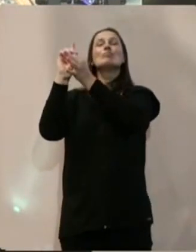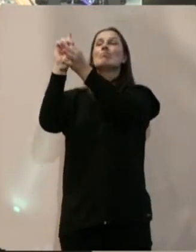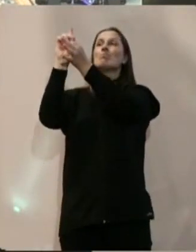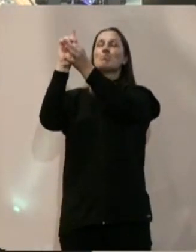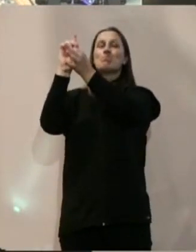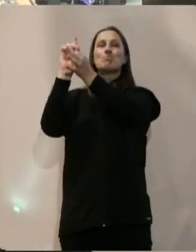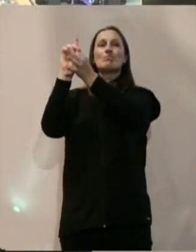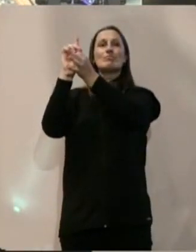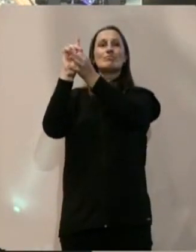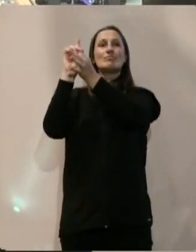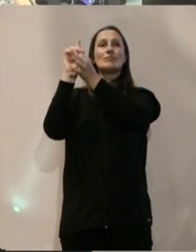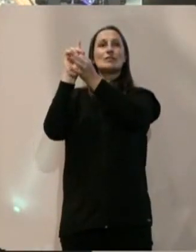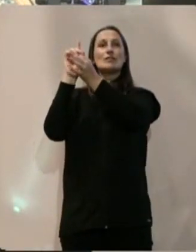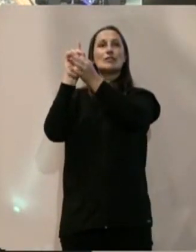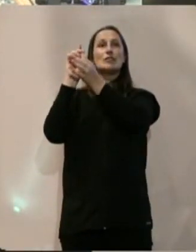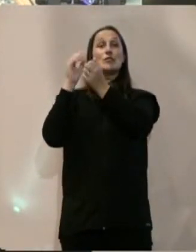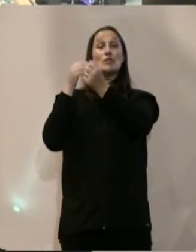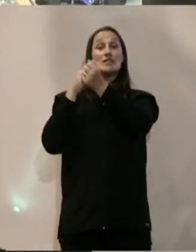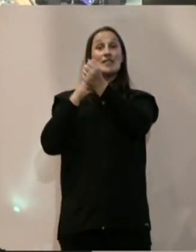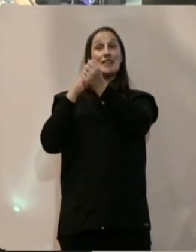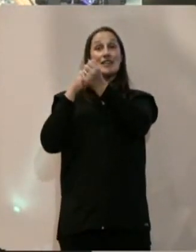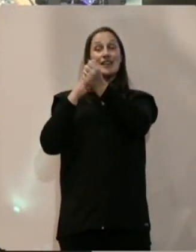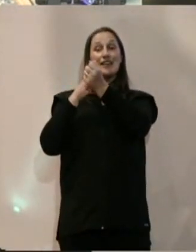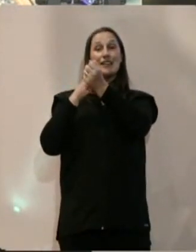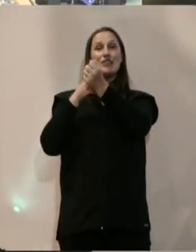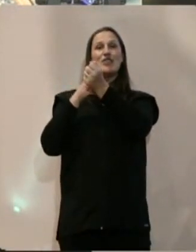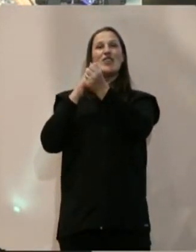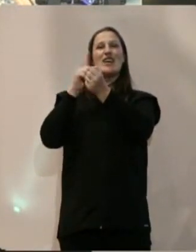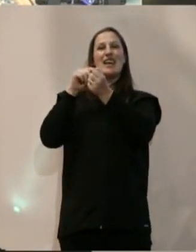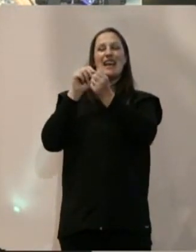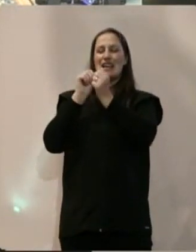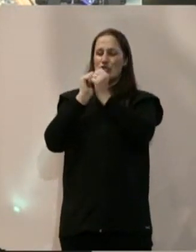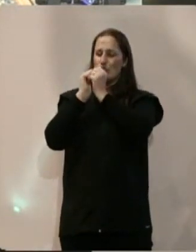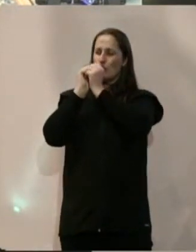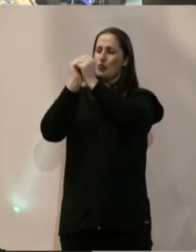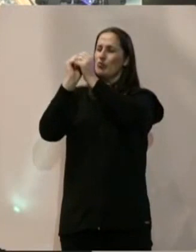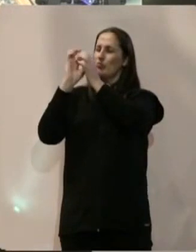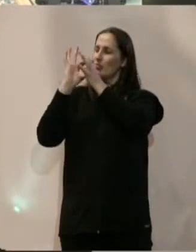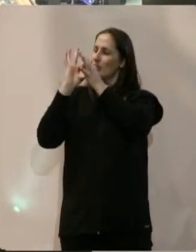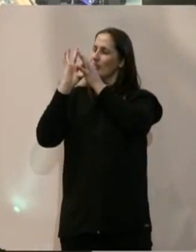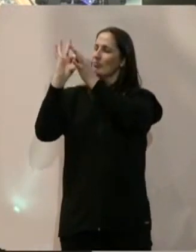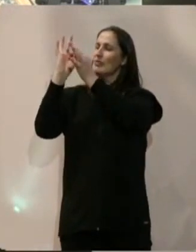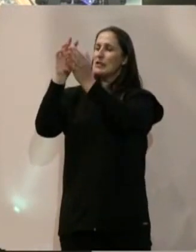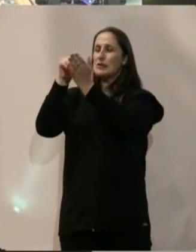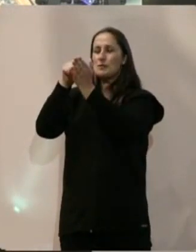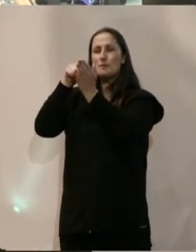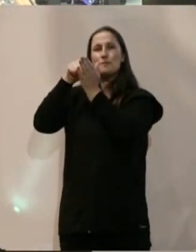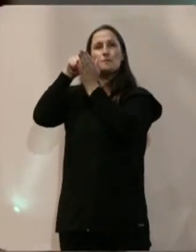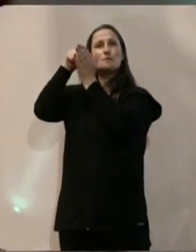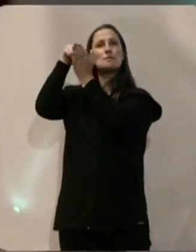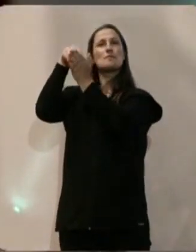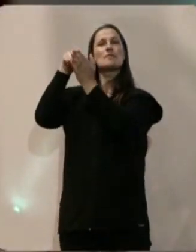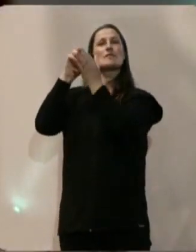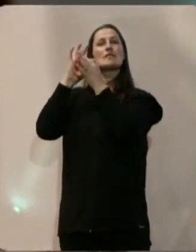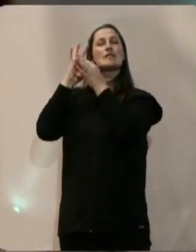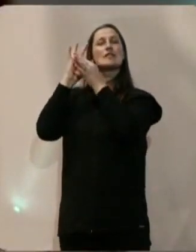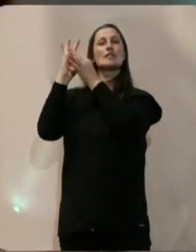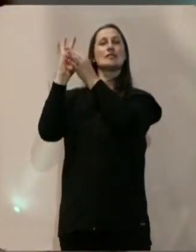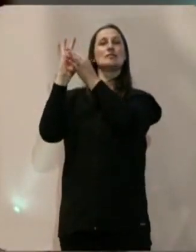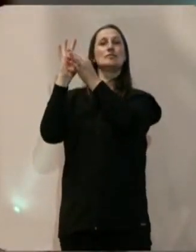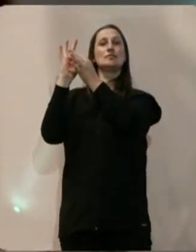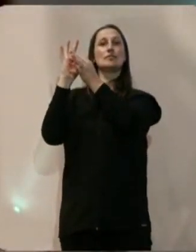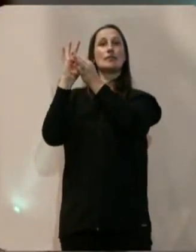da oração eficaz é permanecer em Jesus. Ele está dizendo para a gente que se a